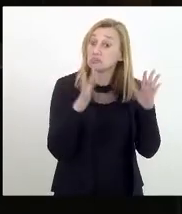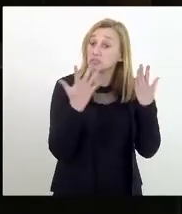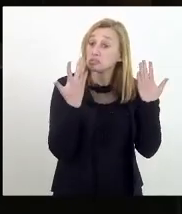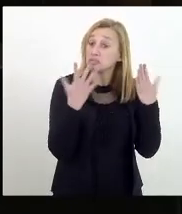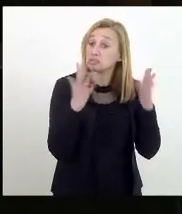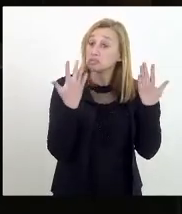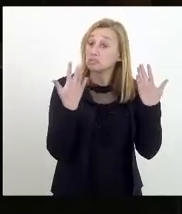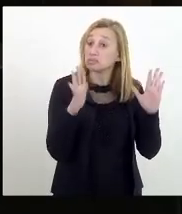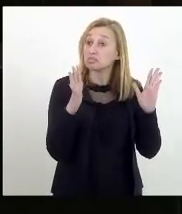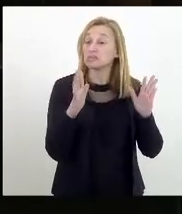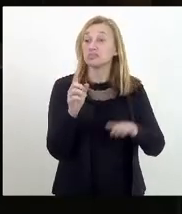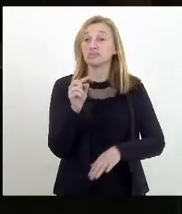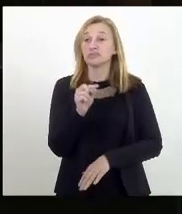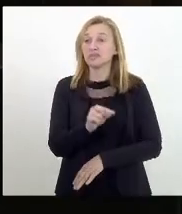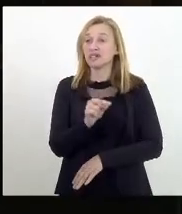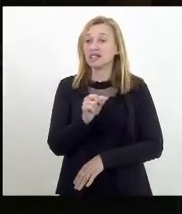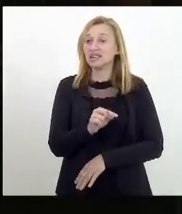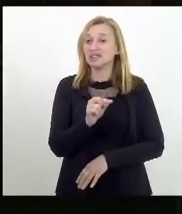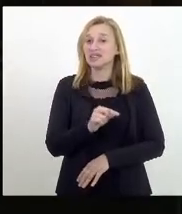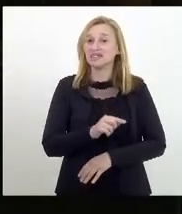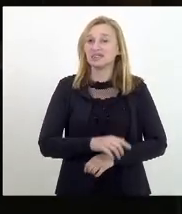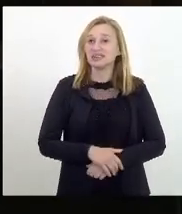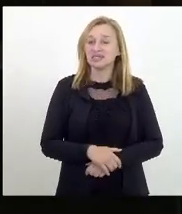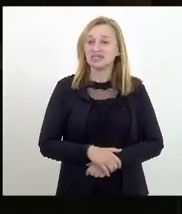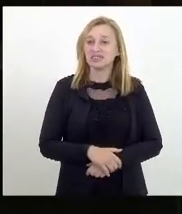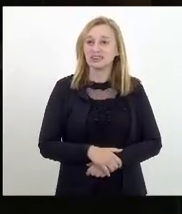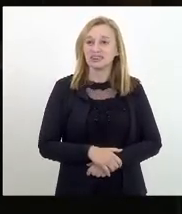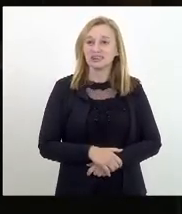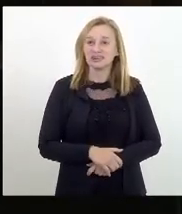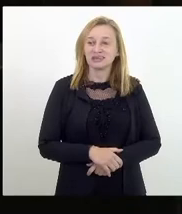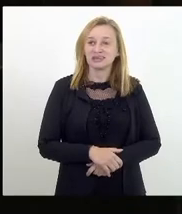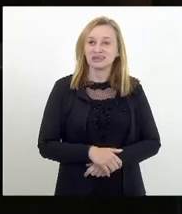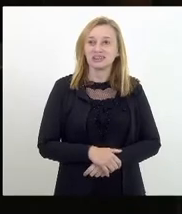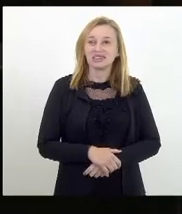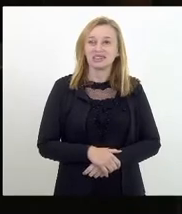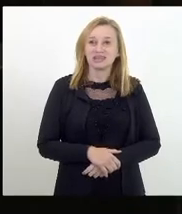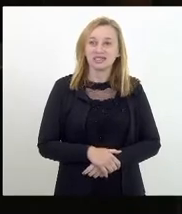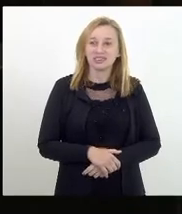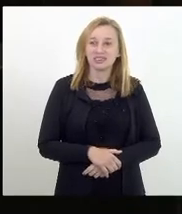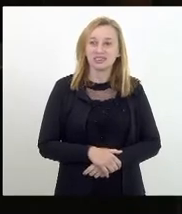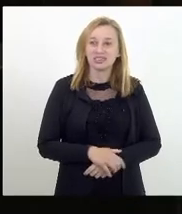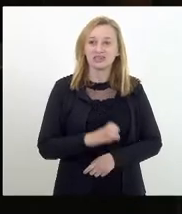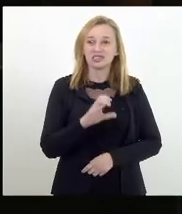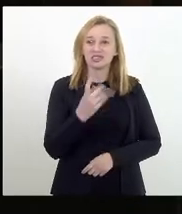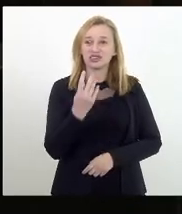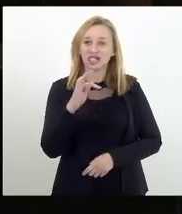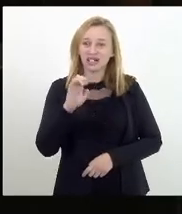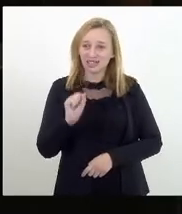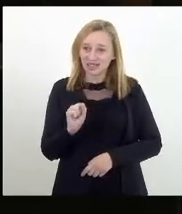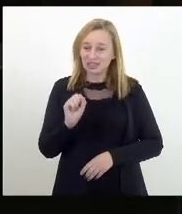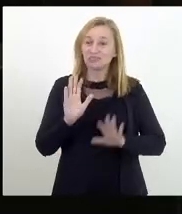aqui para o deputado Márcio Gualberto o deputado Márcio Gualberto complementando